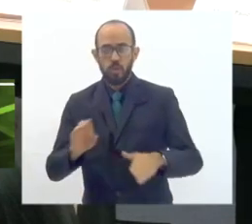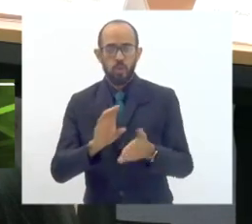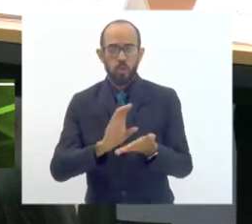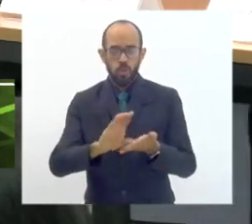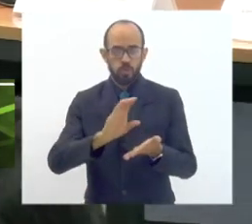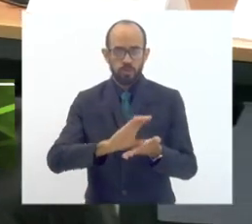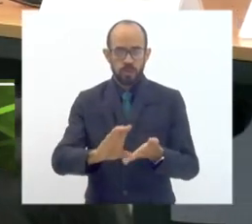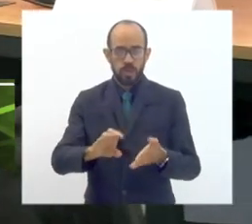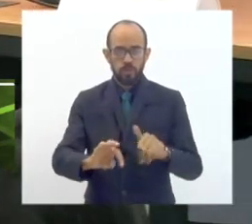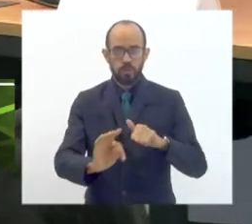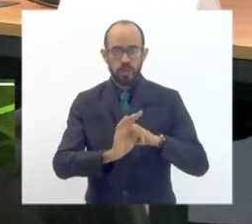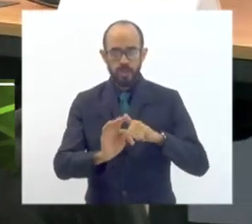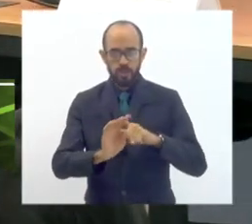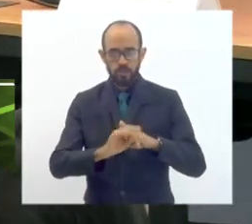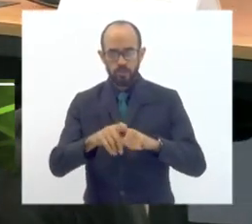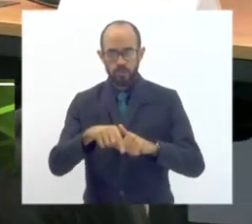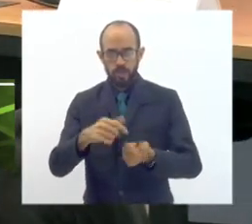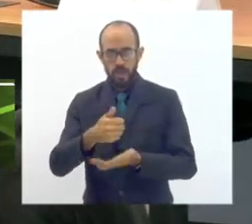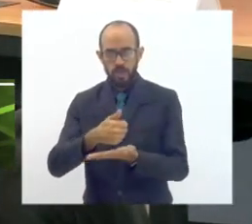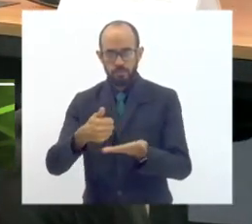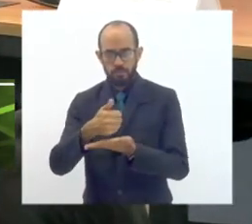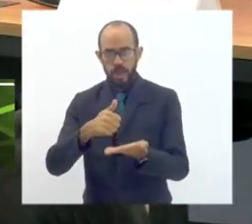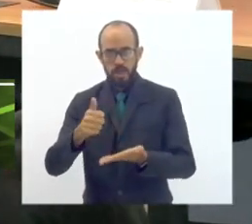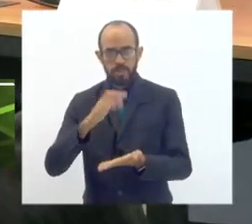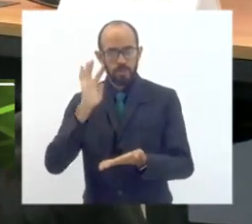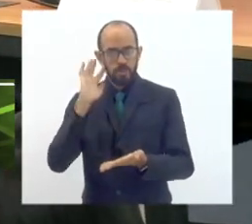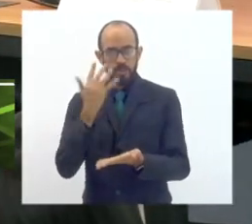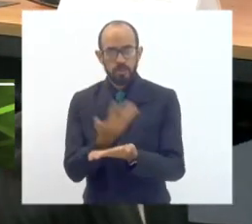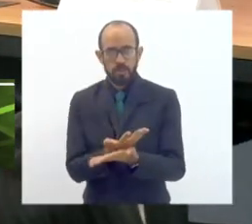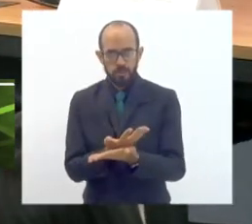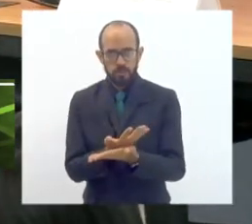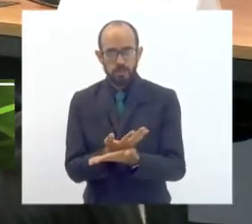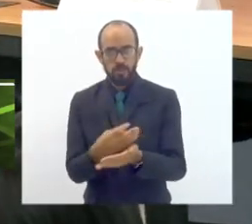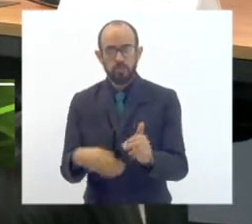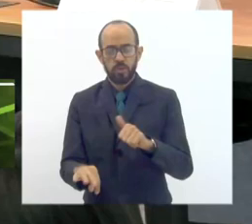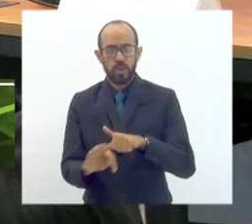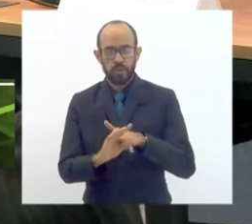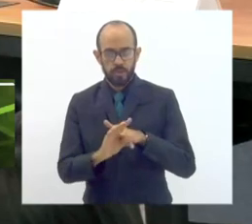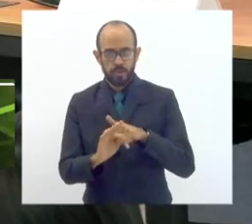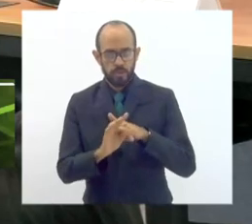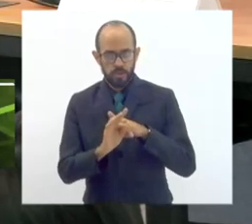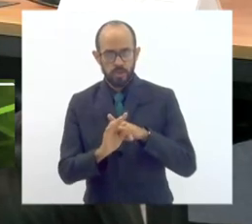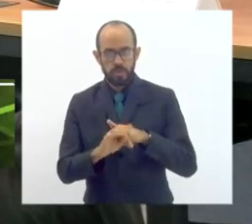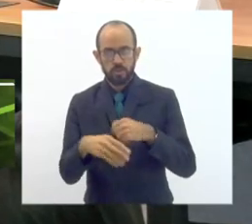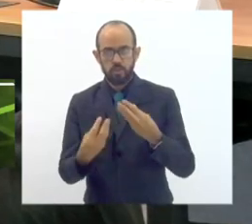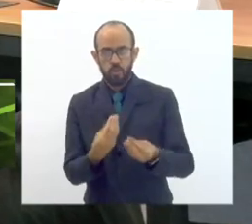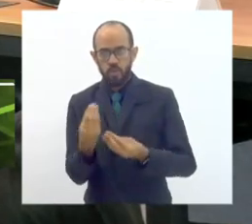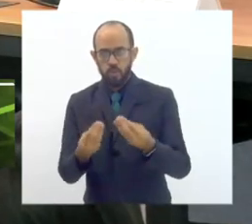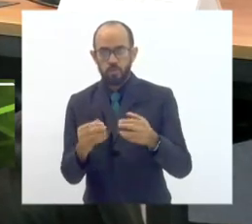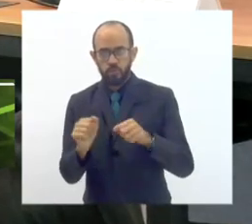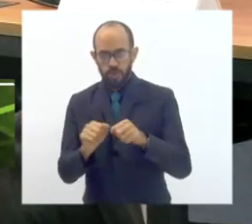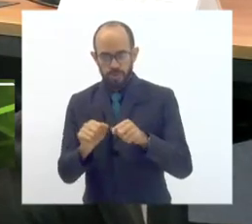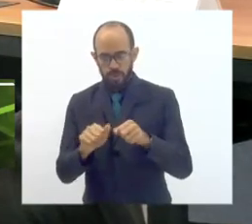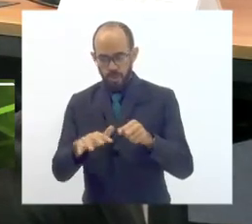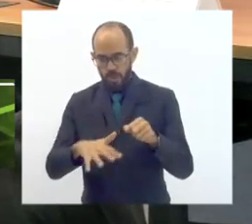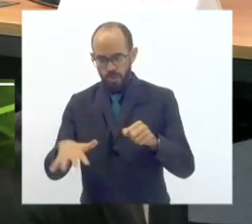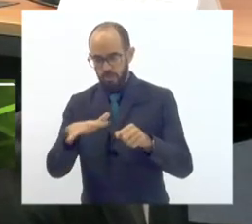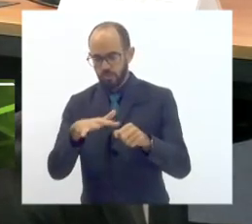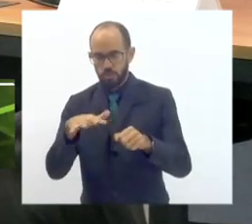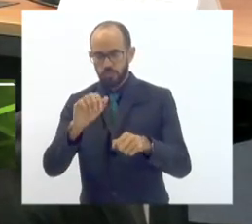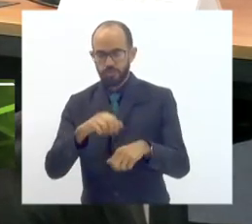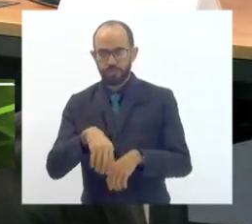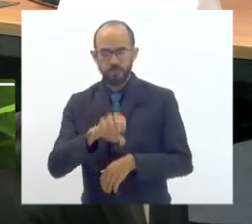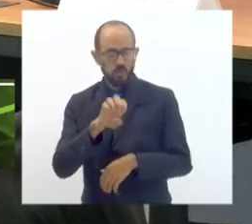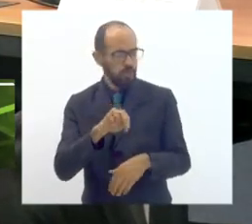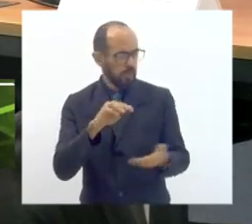a base da nossa decisão técnica do que fazer na região. Né? Está aqui o Emerson